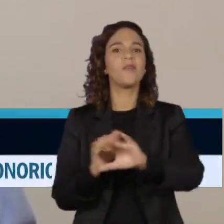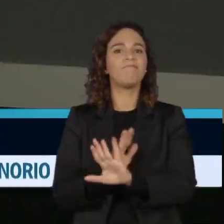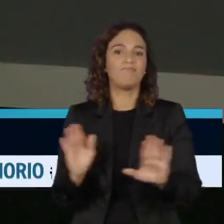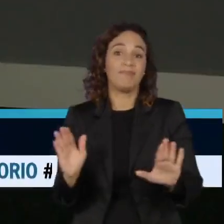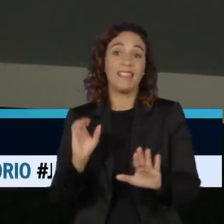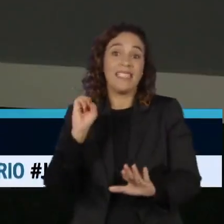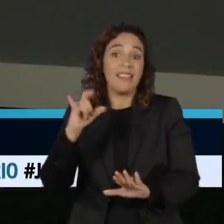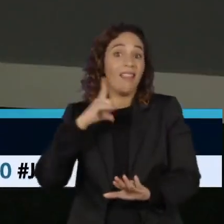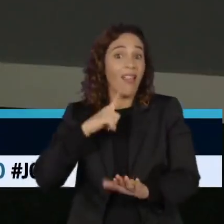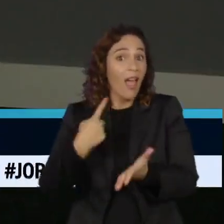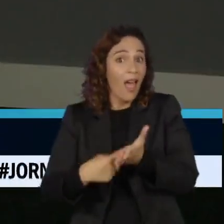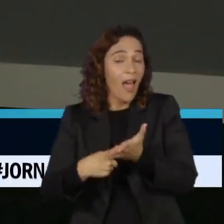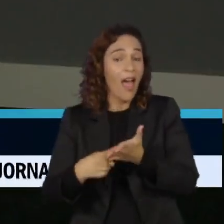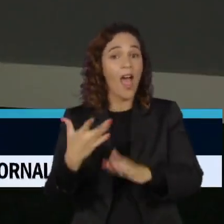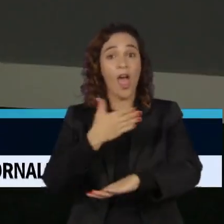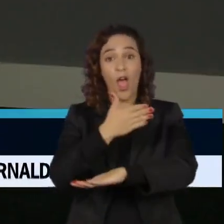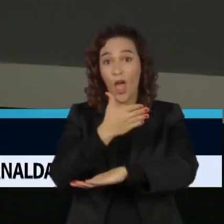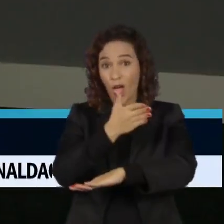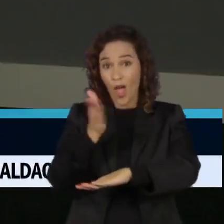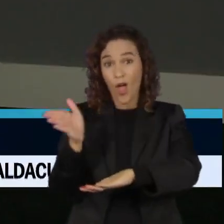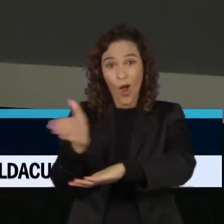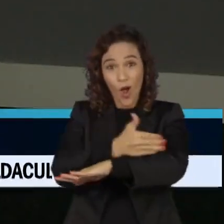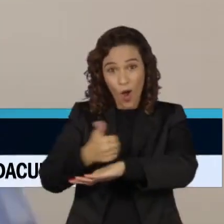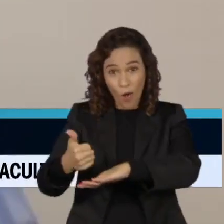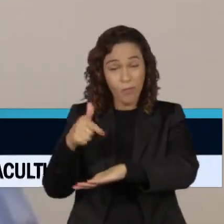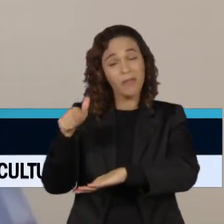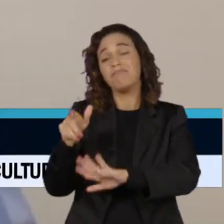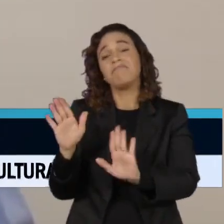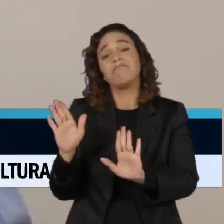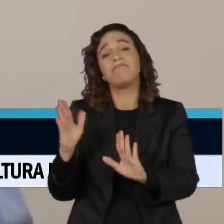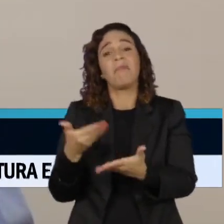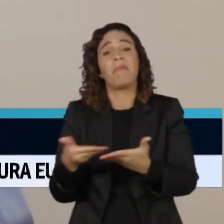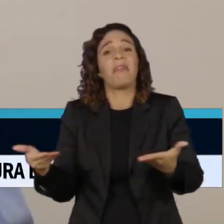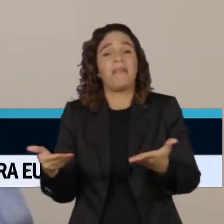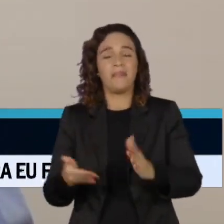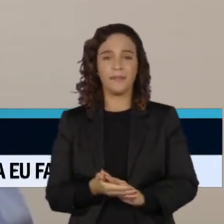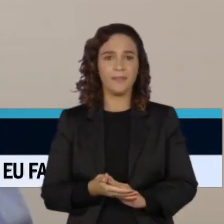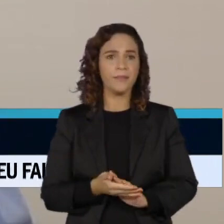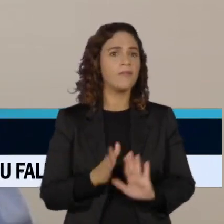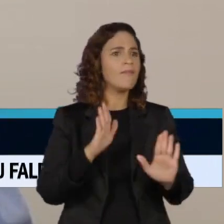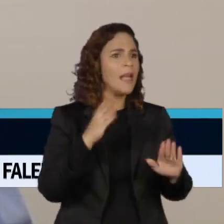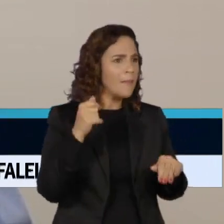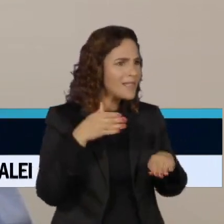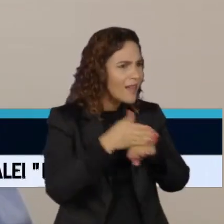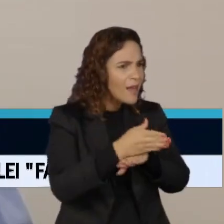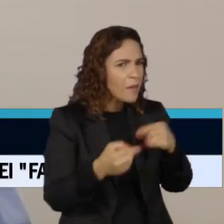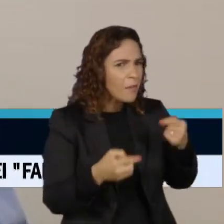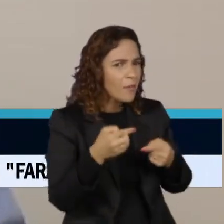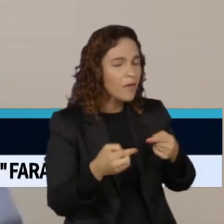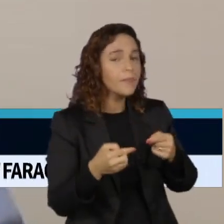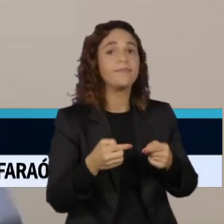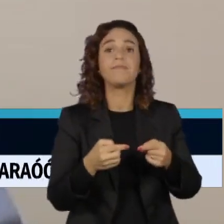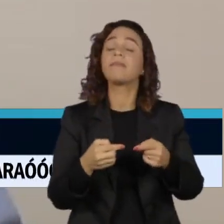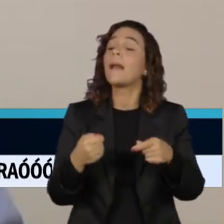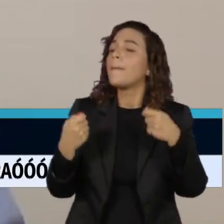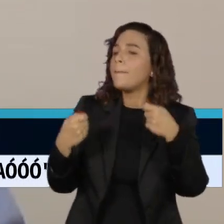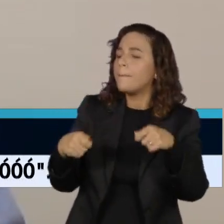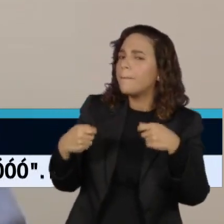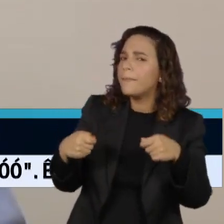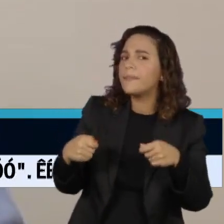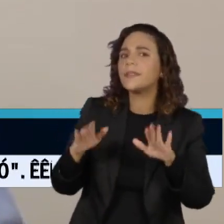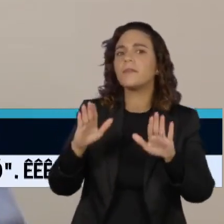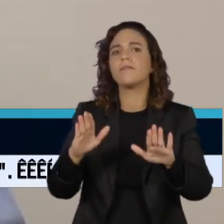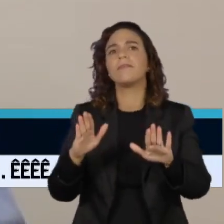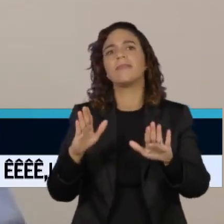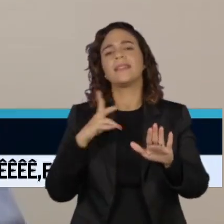golpe. A punição política, ela tem que acontecer? Ela tem que acontecer, mas ela acontece em